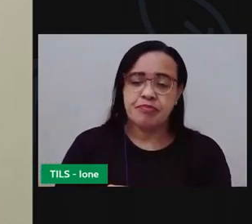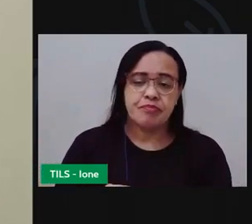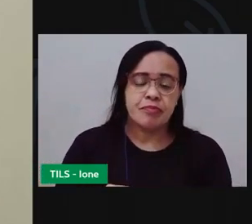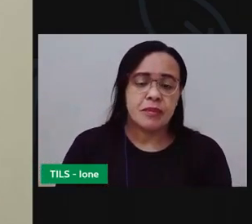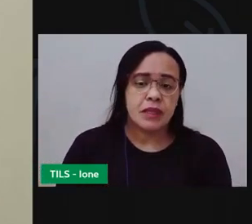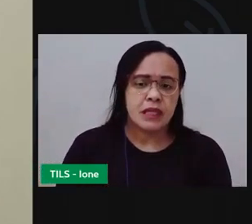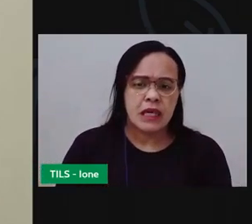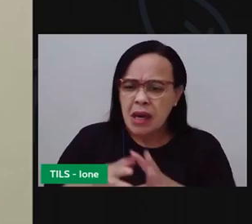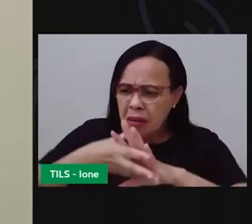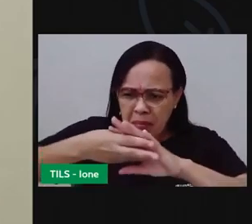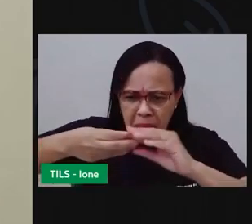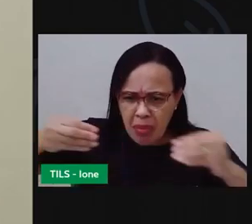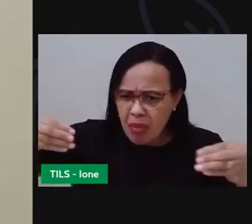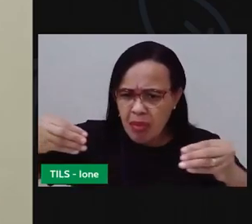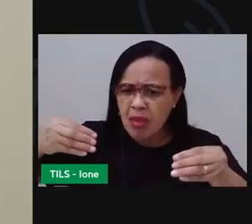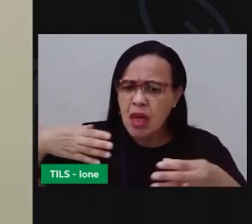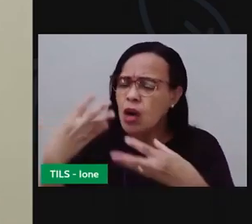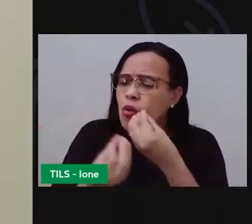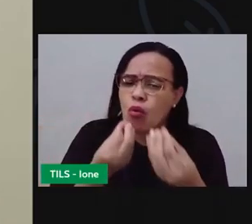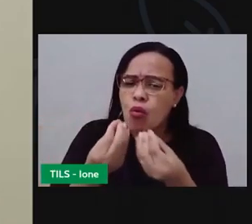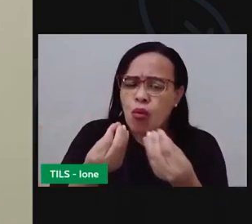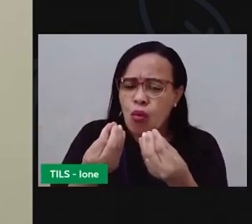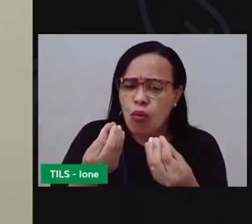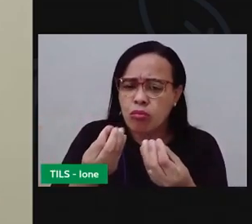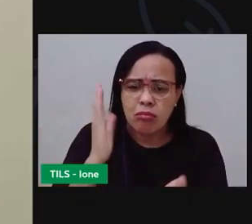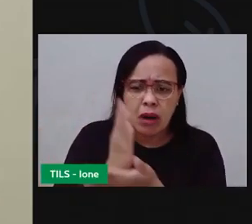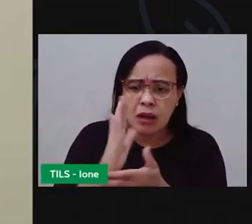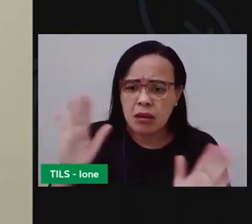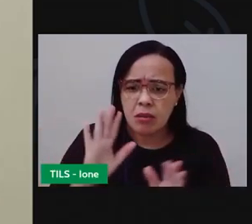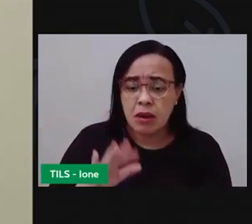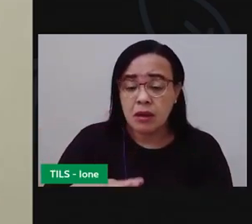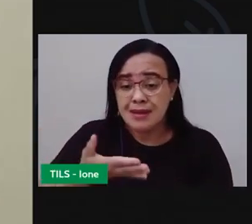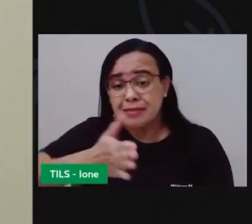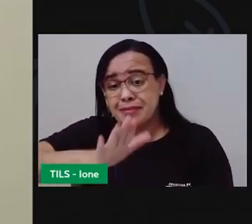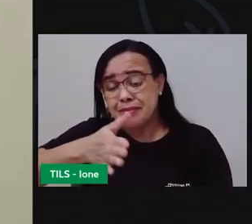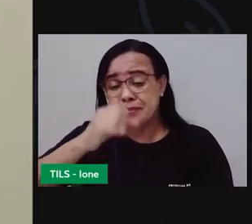média 1 ano para desaparecer do meio ambiente?